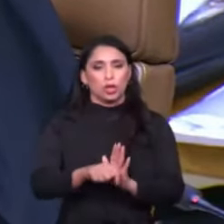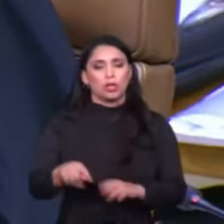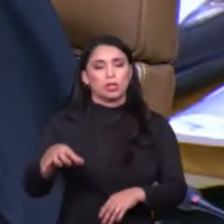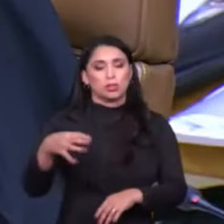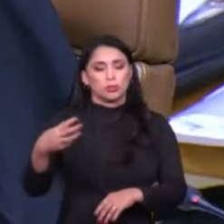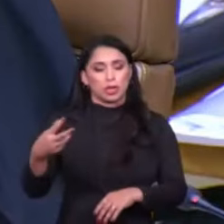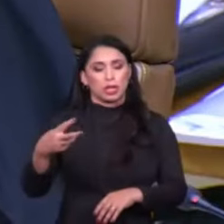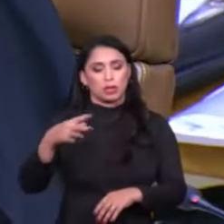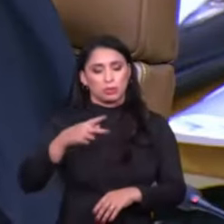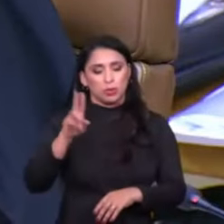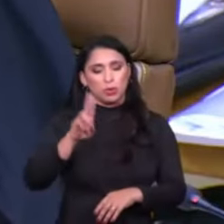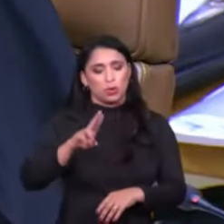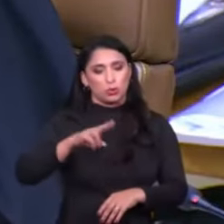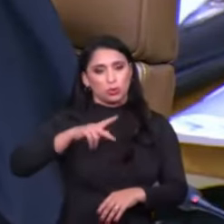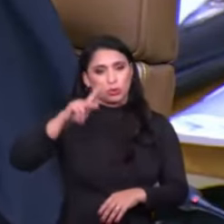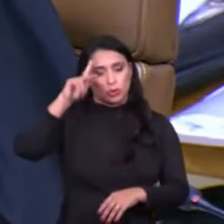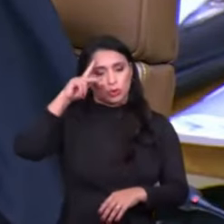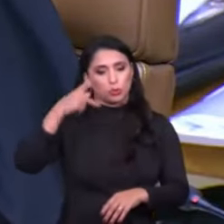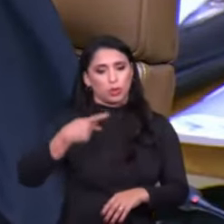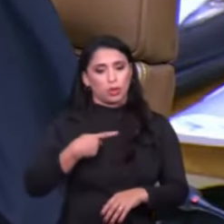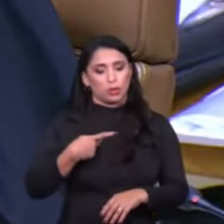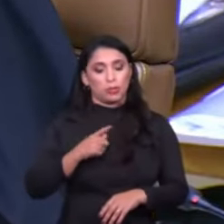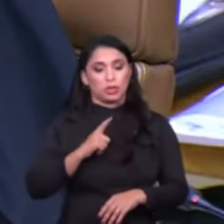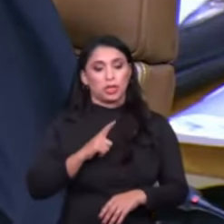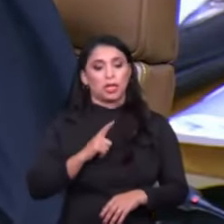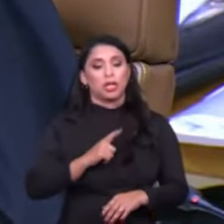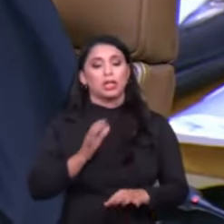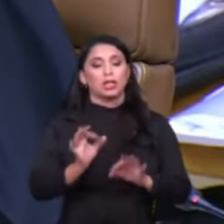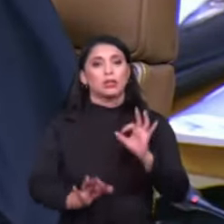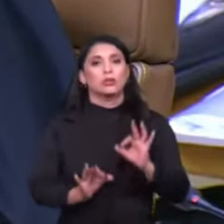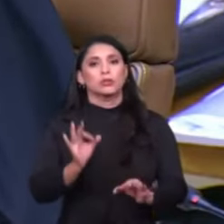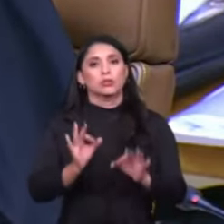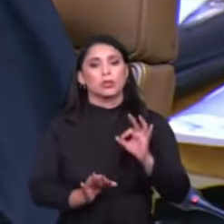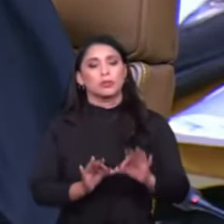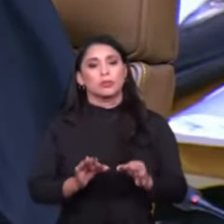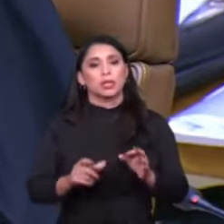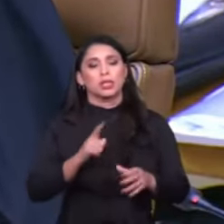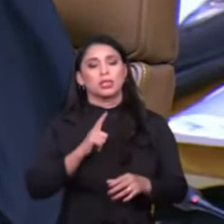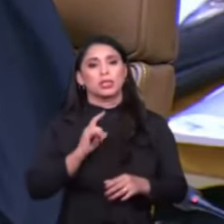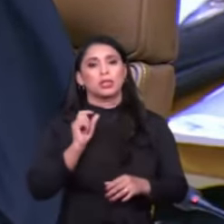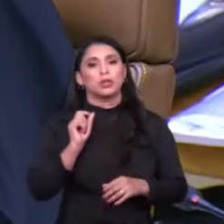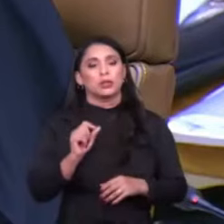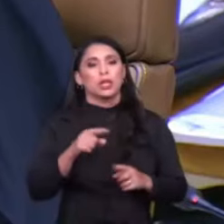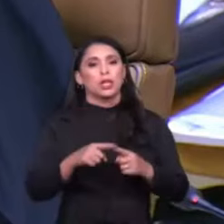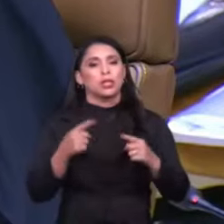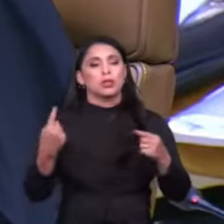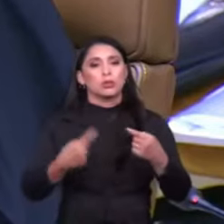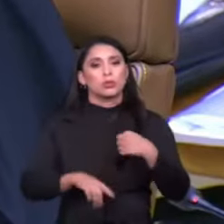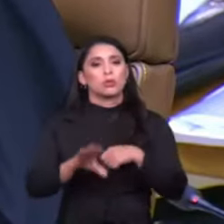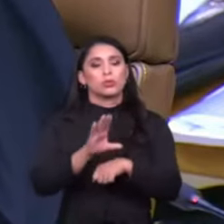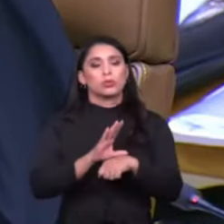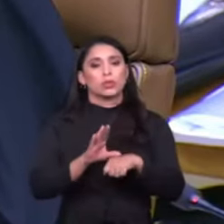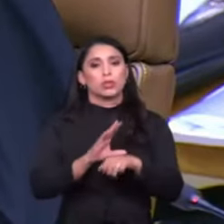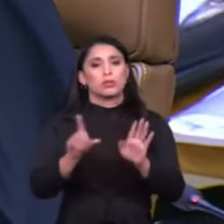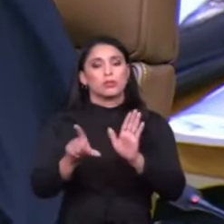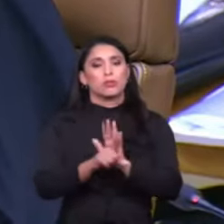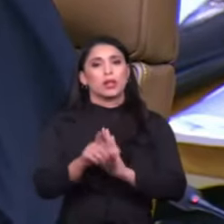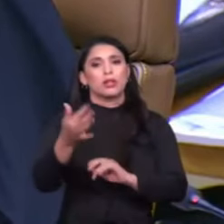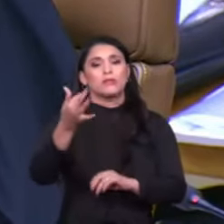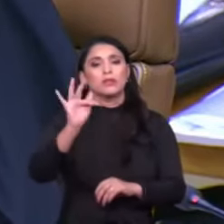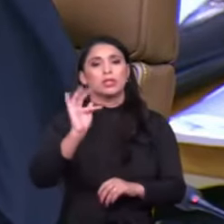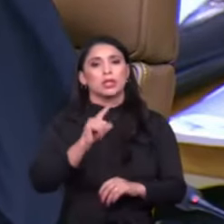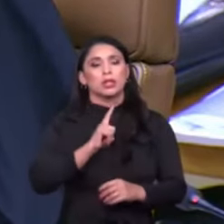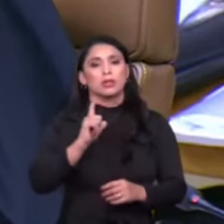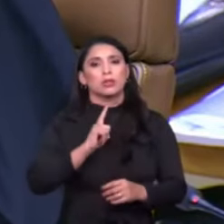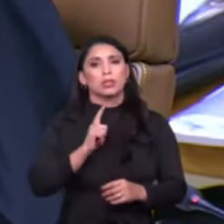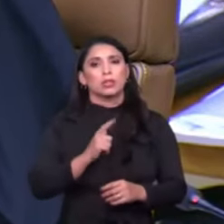mais respeitosa vênia, consistência jurídica, por si mesma, para sustentar a declaração de inconstitucionalidade de uma lei federal que